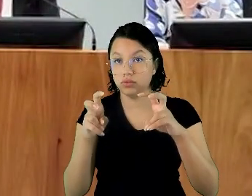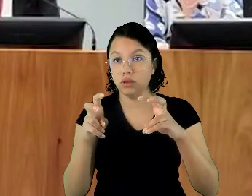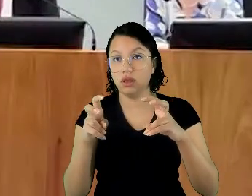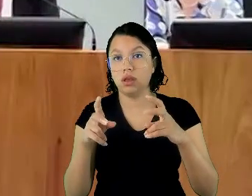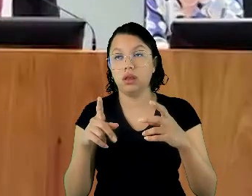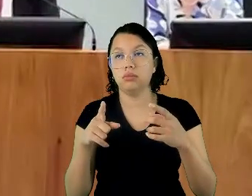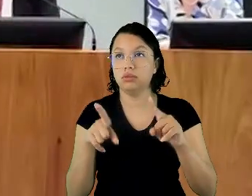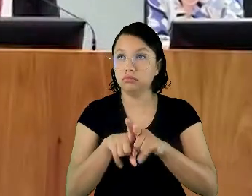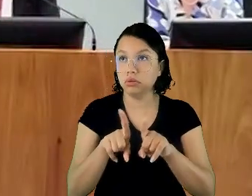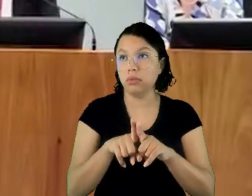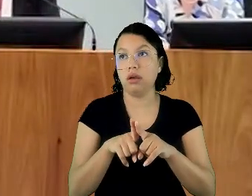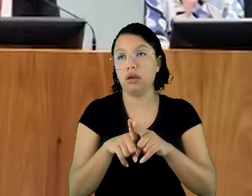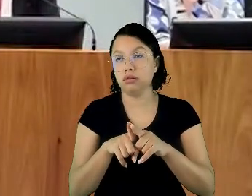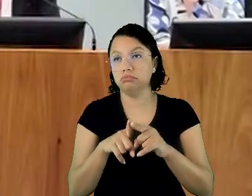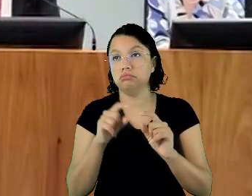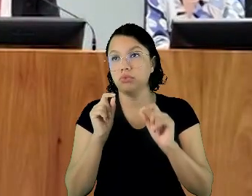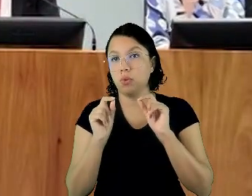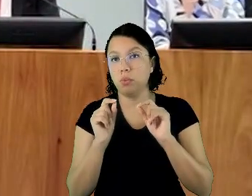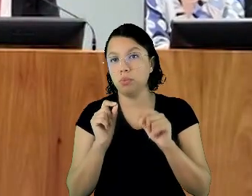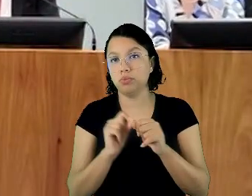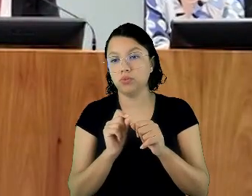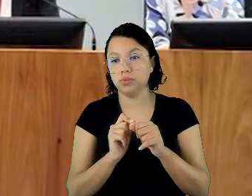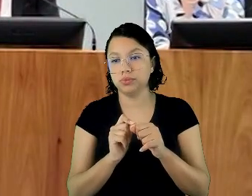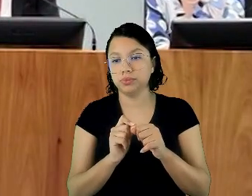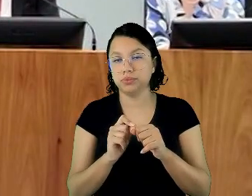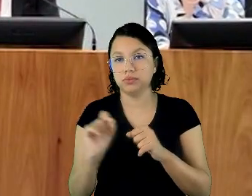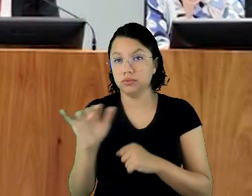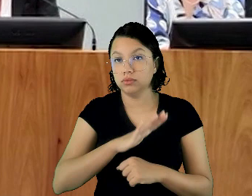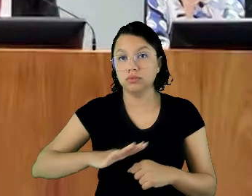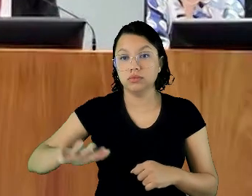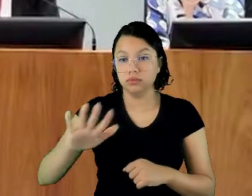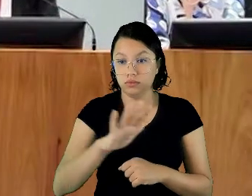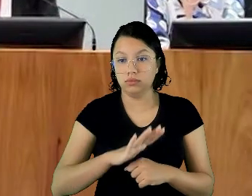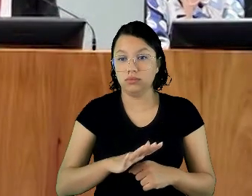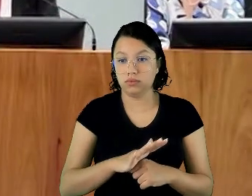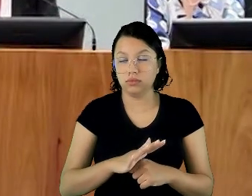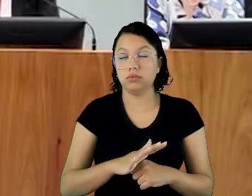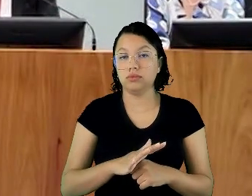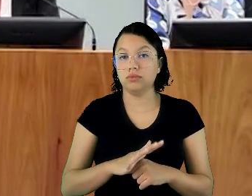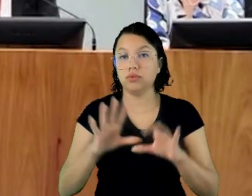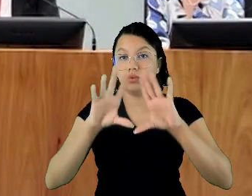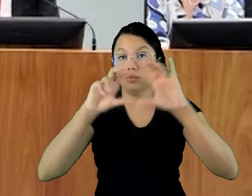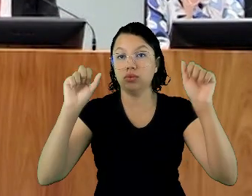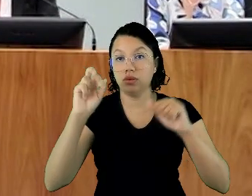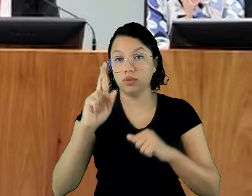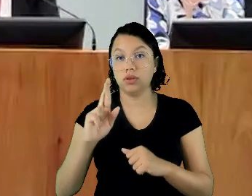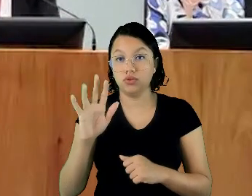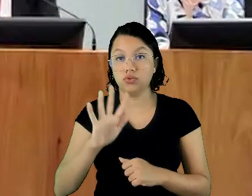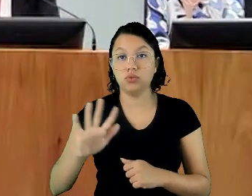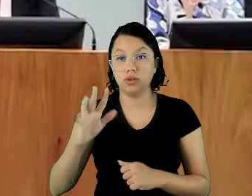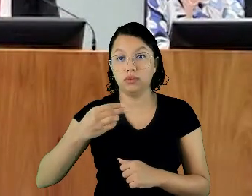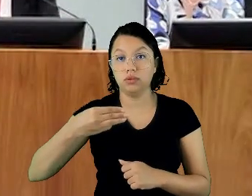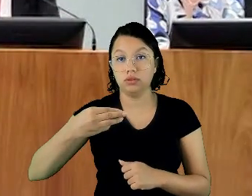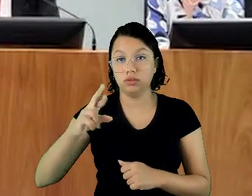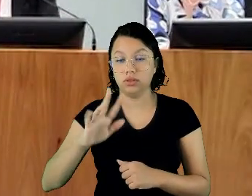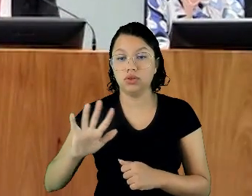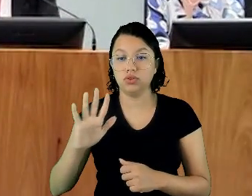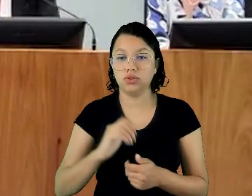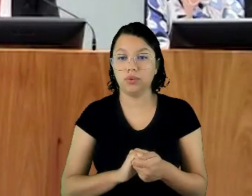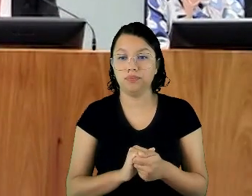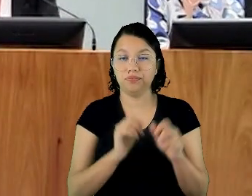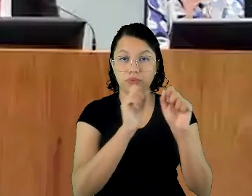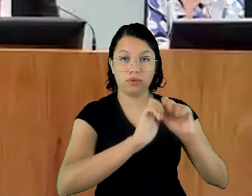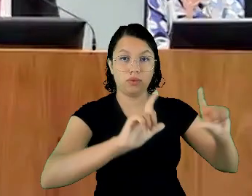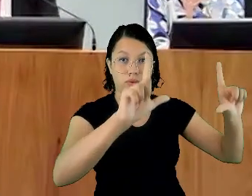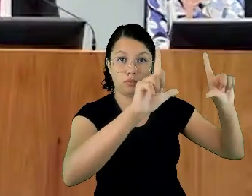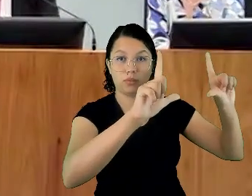pelo que se faz no ambiente do Tribunal Regional Federal da Terceira Região. O painel, senhora presidente, ele tem